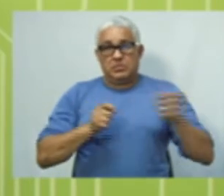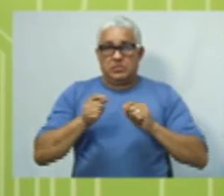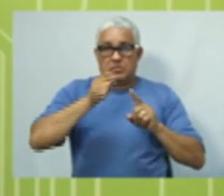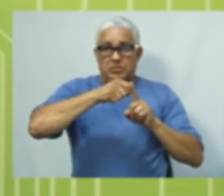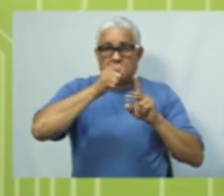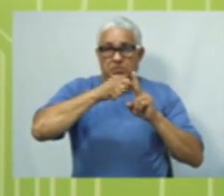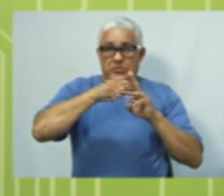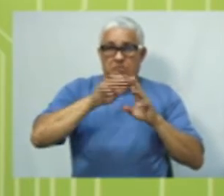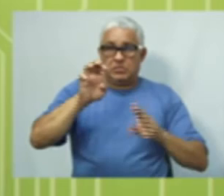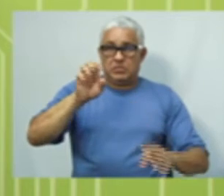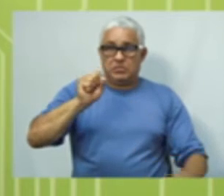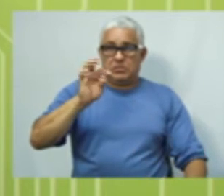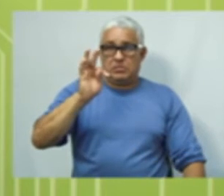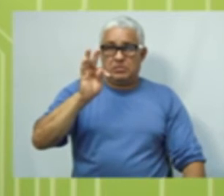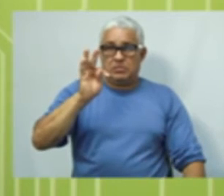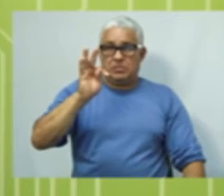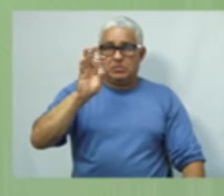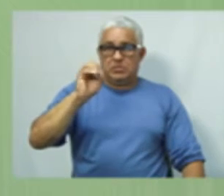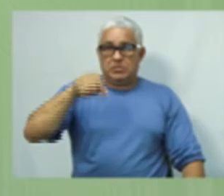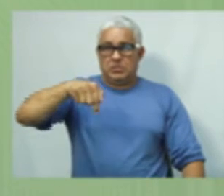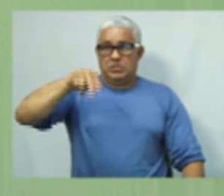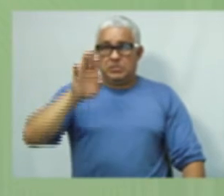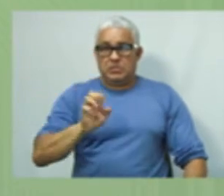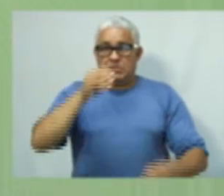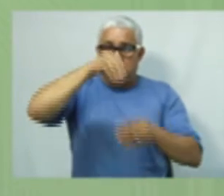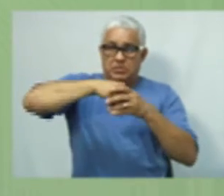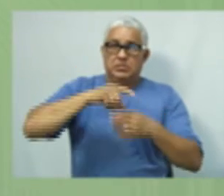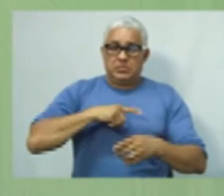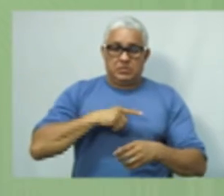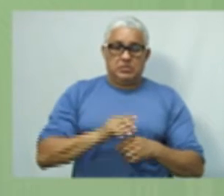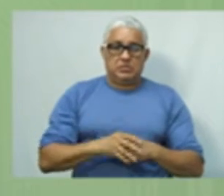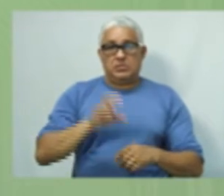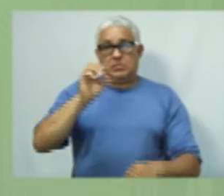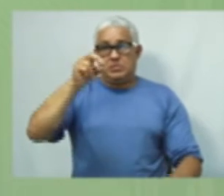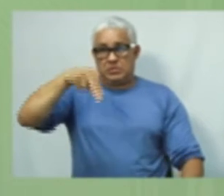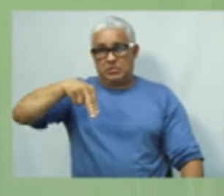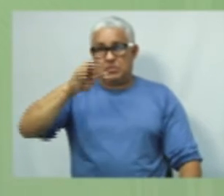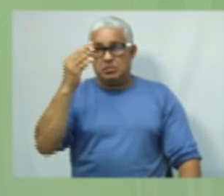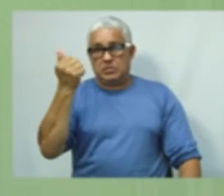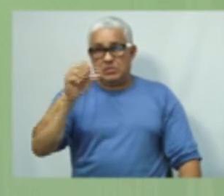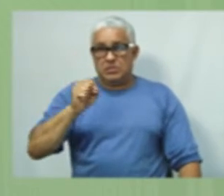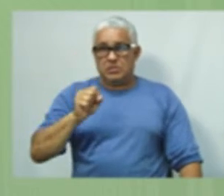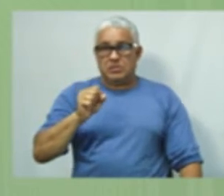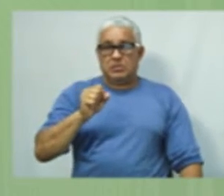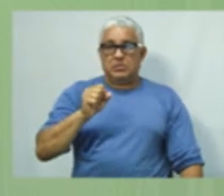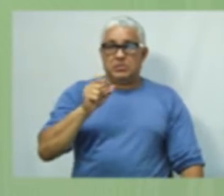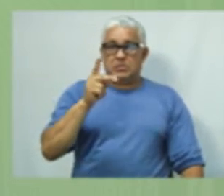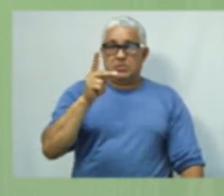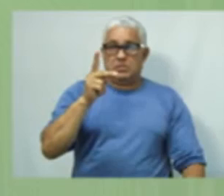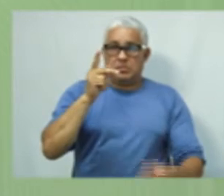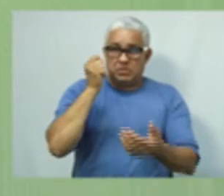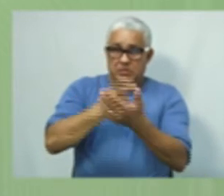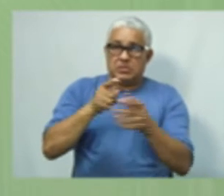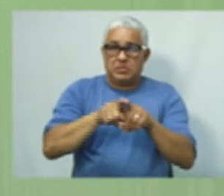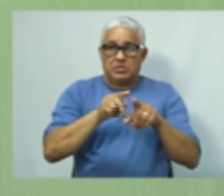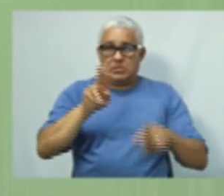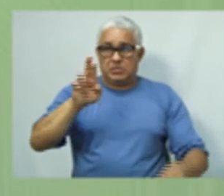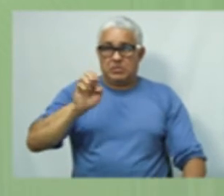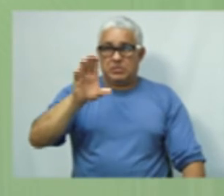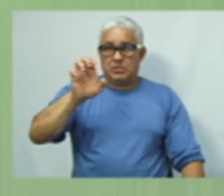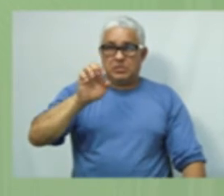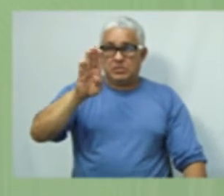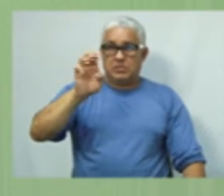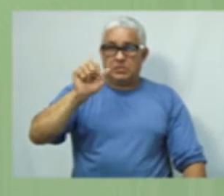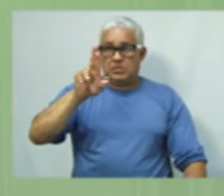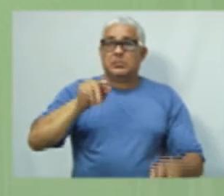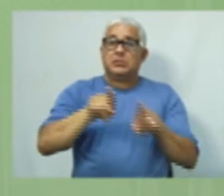de estoque, eles se encontram dentro de contas a pagar e a receber, eles se encontram também em diário